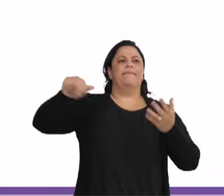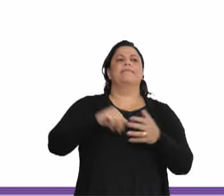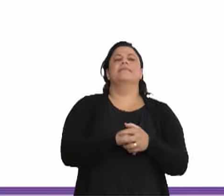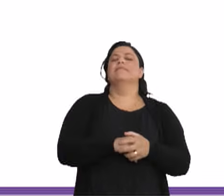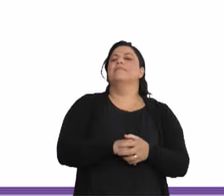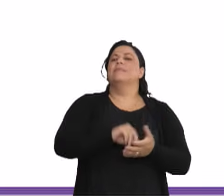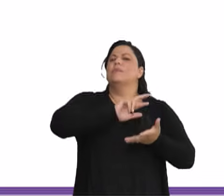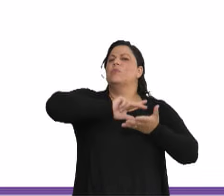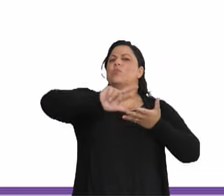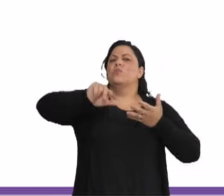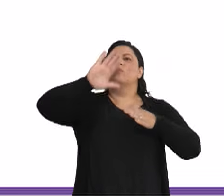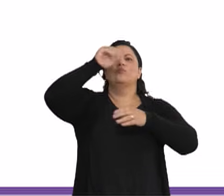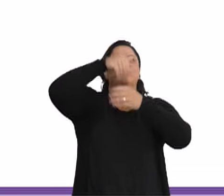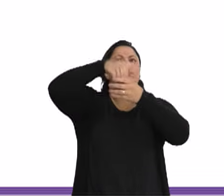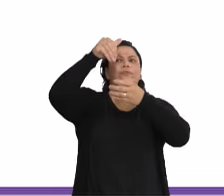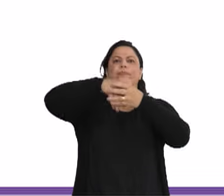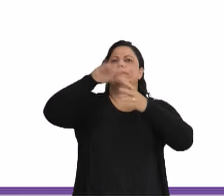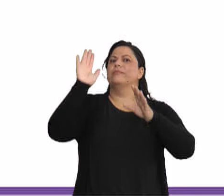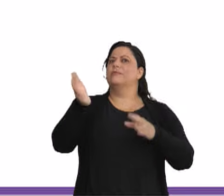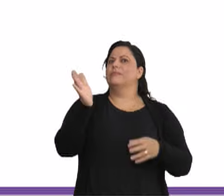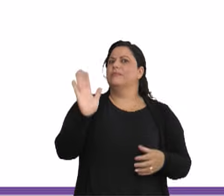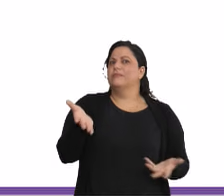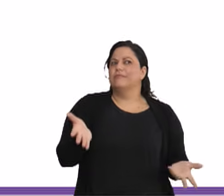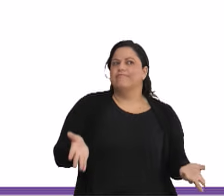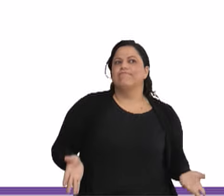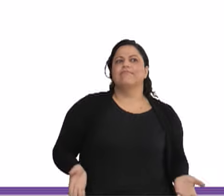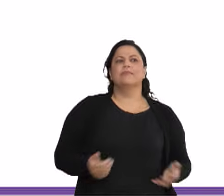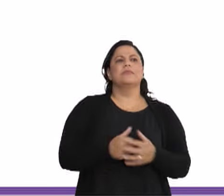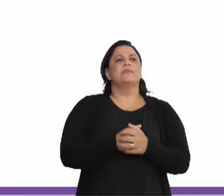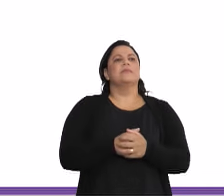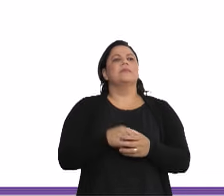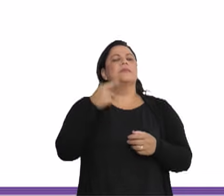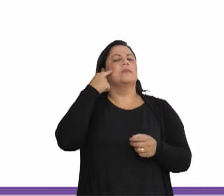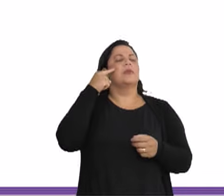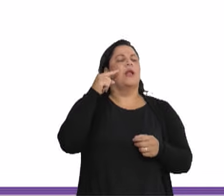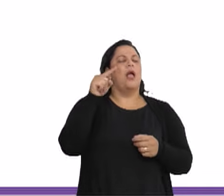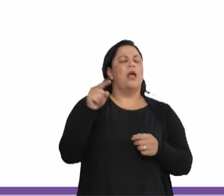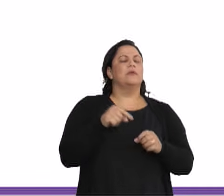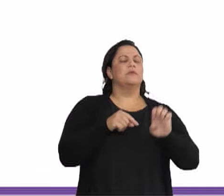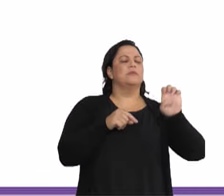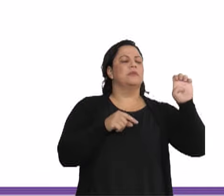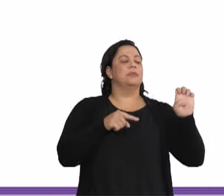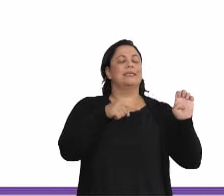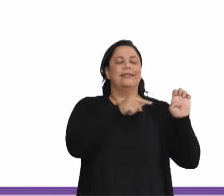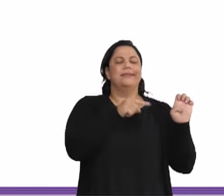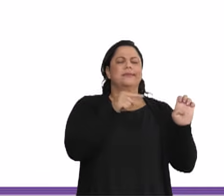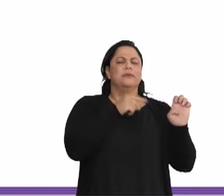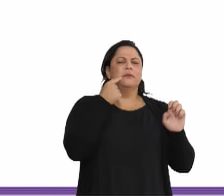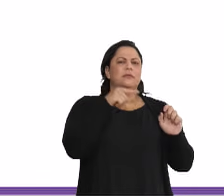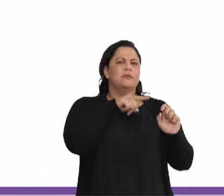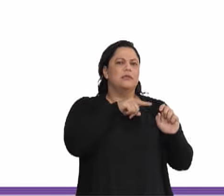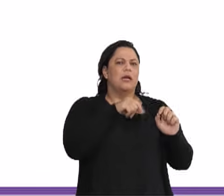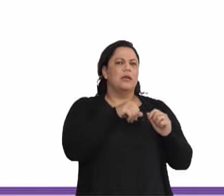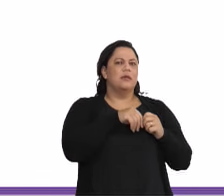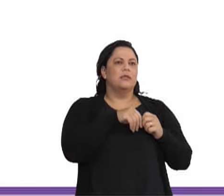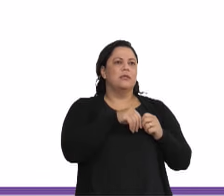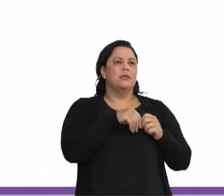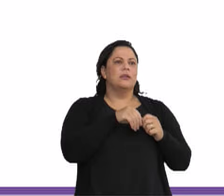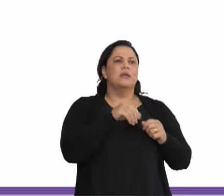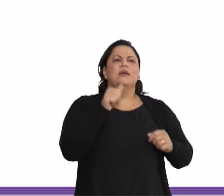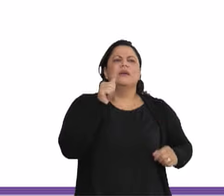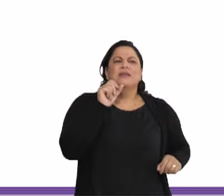Entre todos esses deputados, tem mais ou menos no meio ali, indo para o canto esquerdo, uma figura diferente.